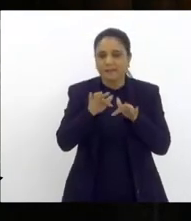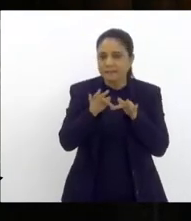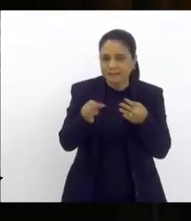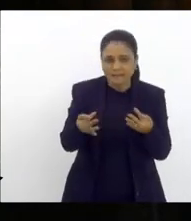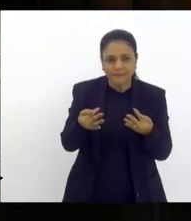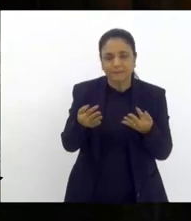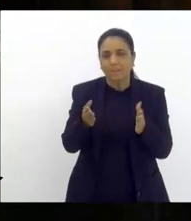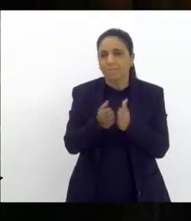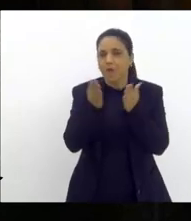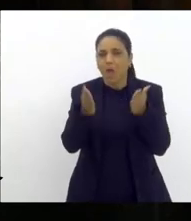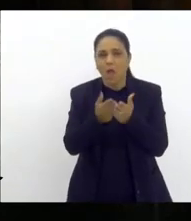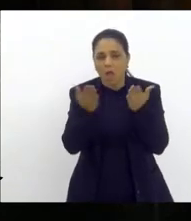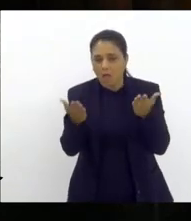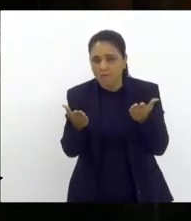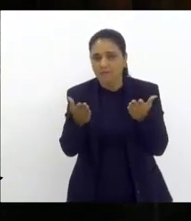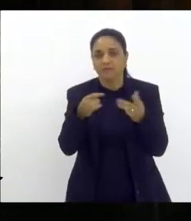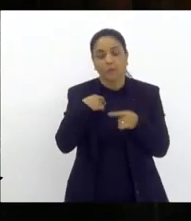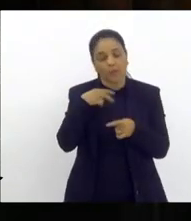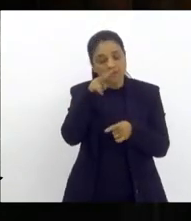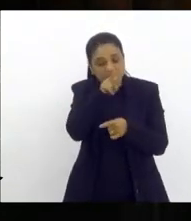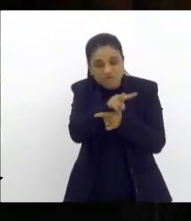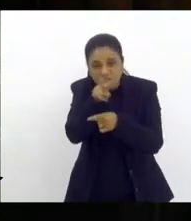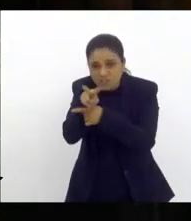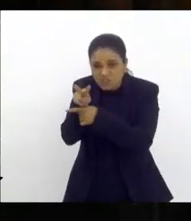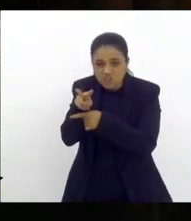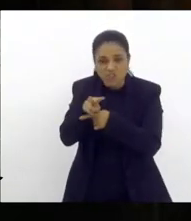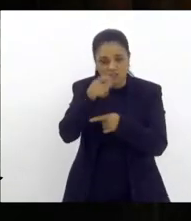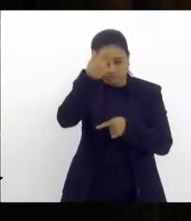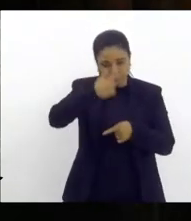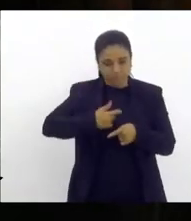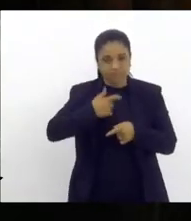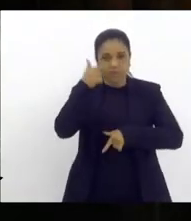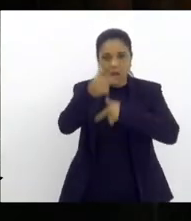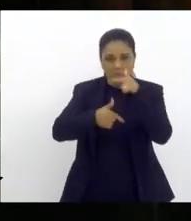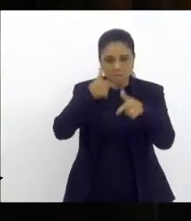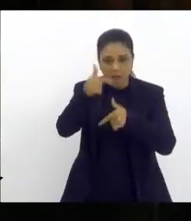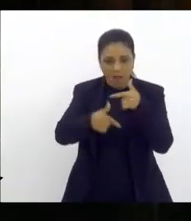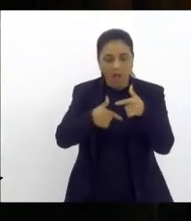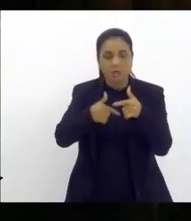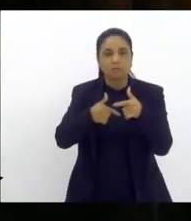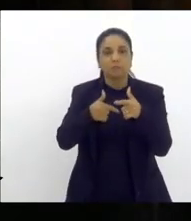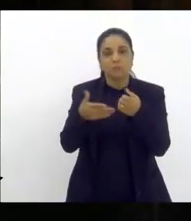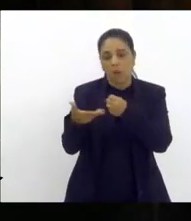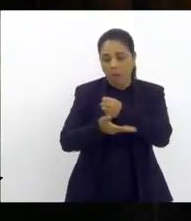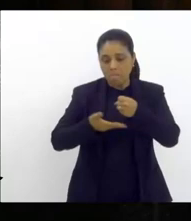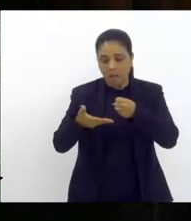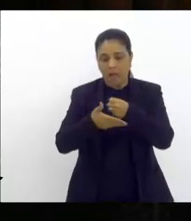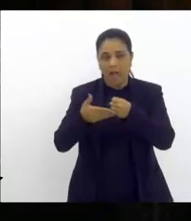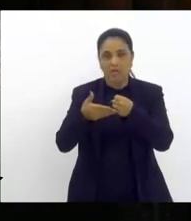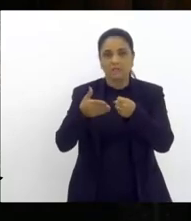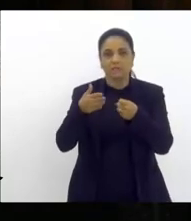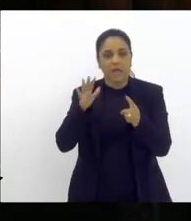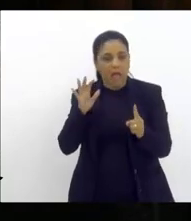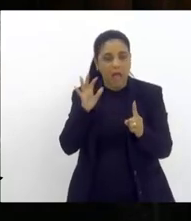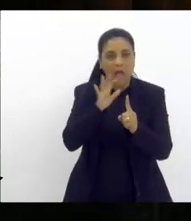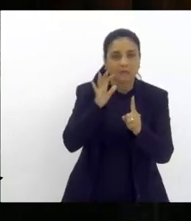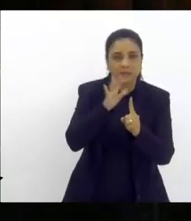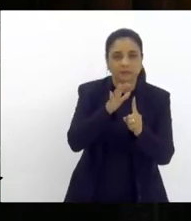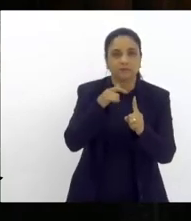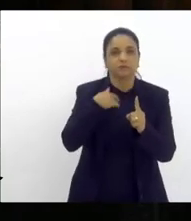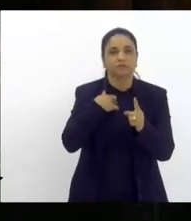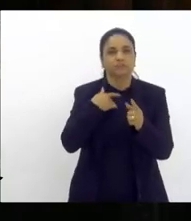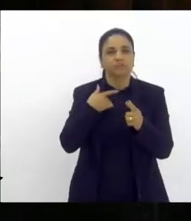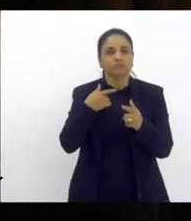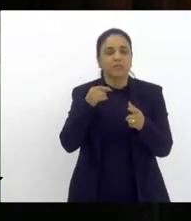estarmos vigilantes e diante de todos os ataques da base do governo tentando inviabilizar os nossos projetos de